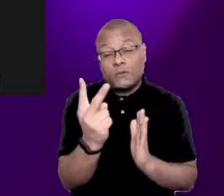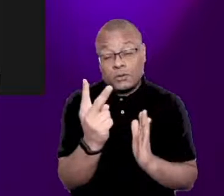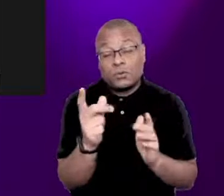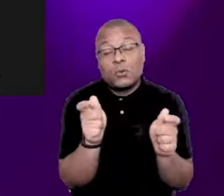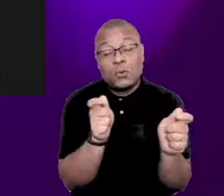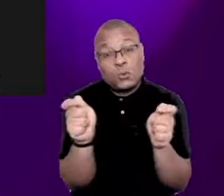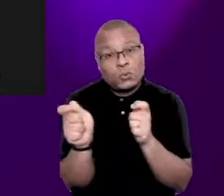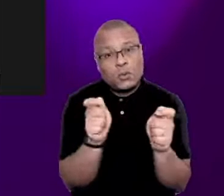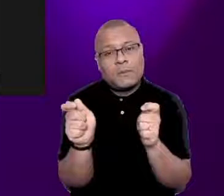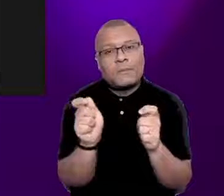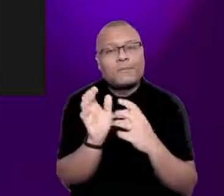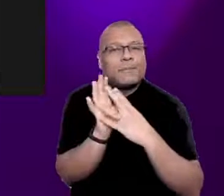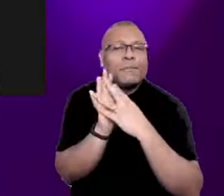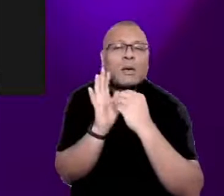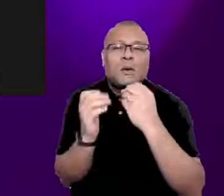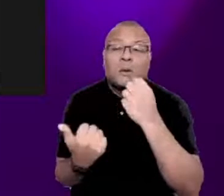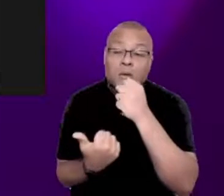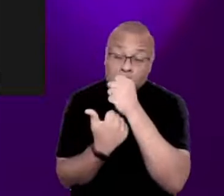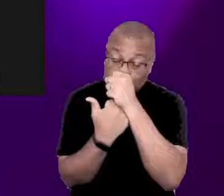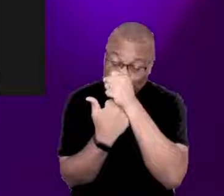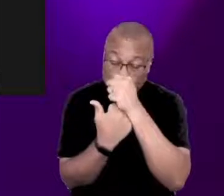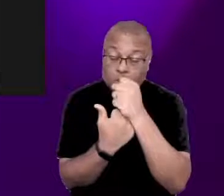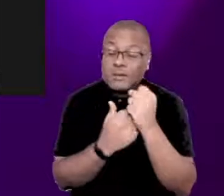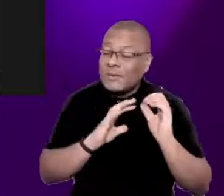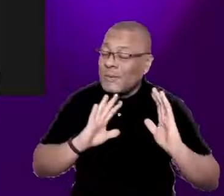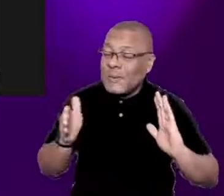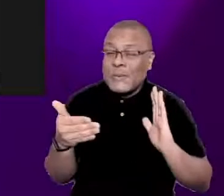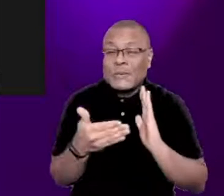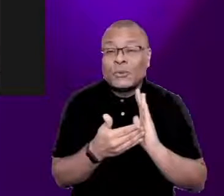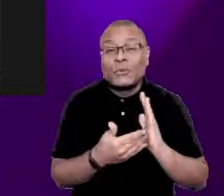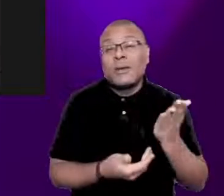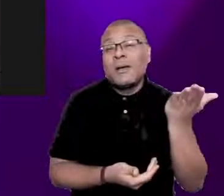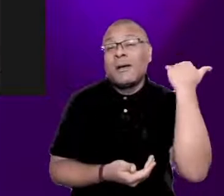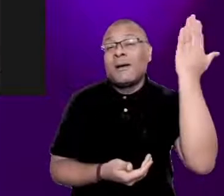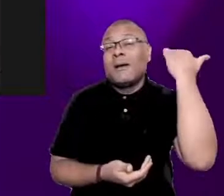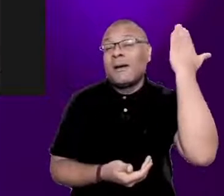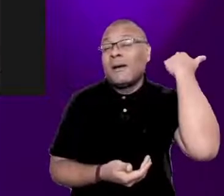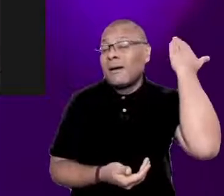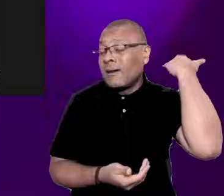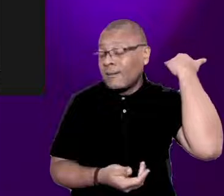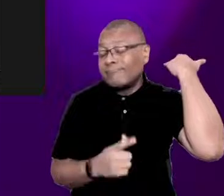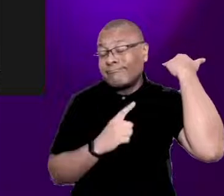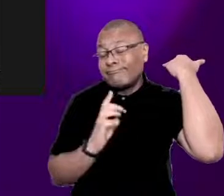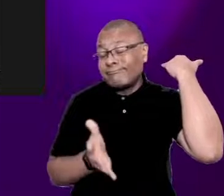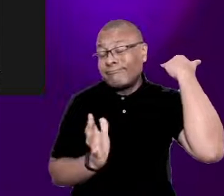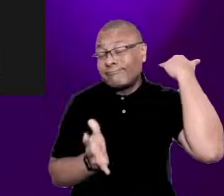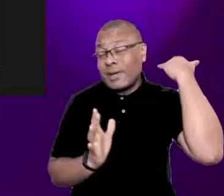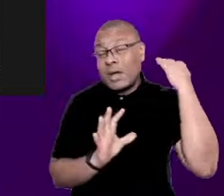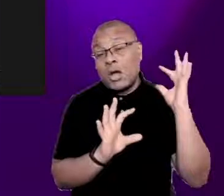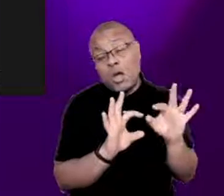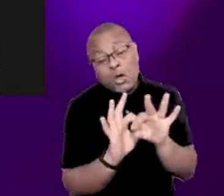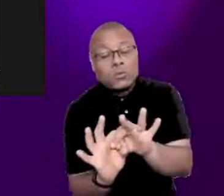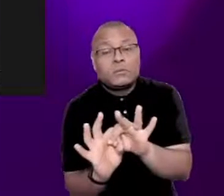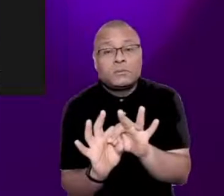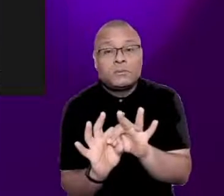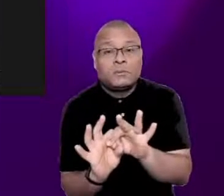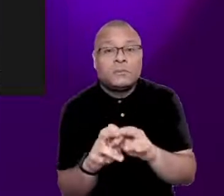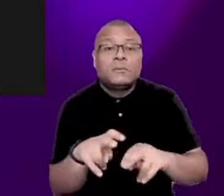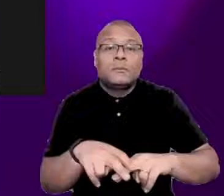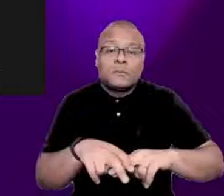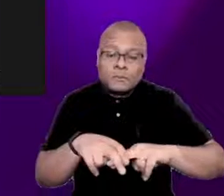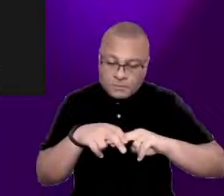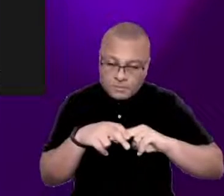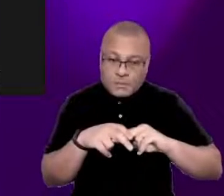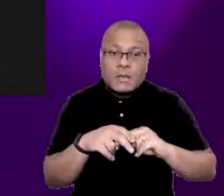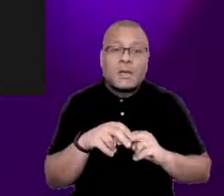é um paradigma que se apoia em todos os outros paradigmas que o antecederam. Portanto,